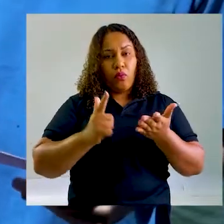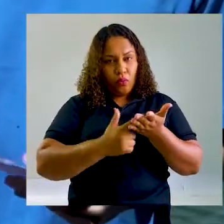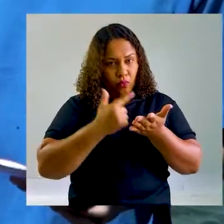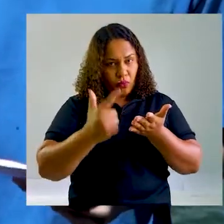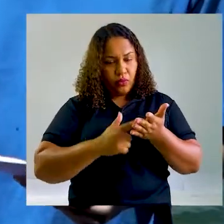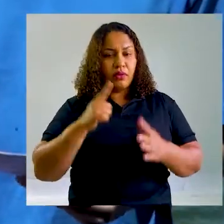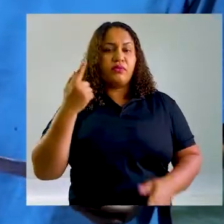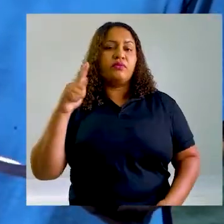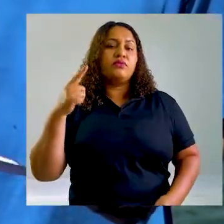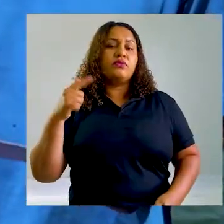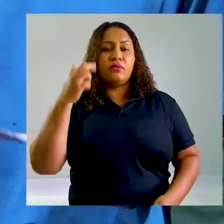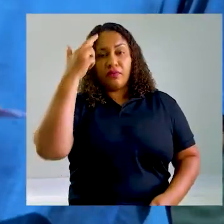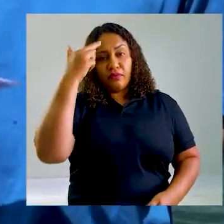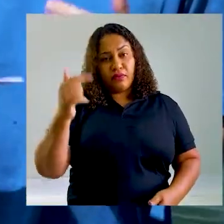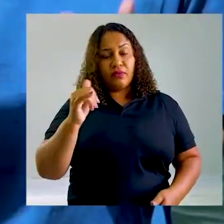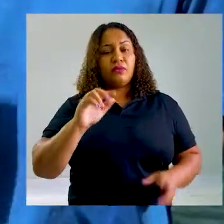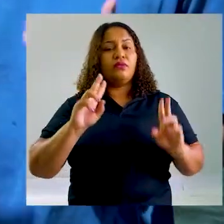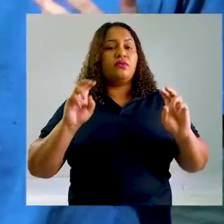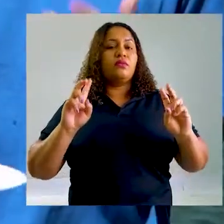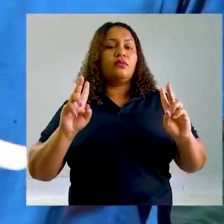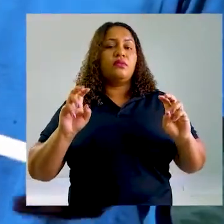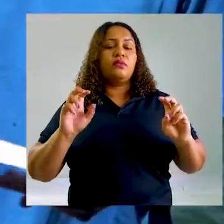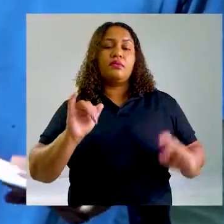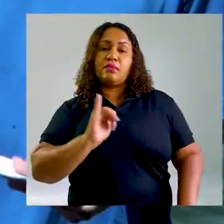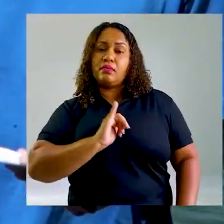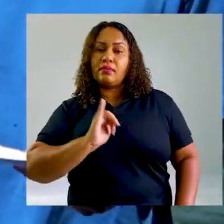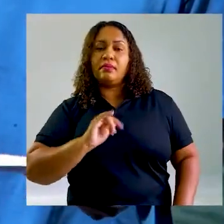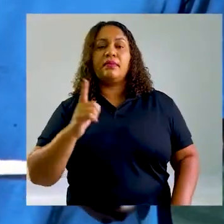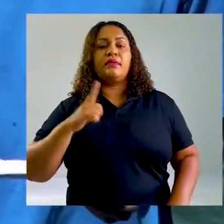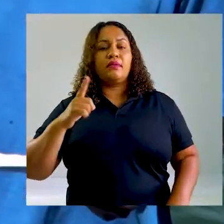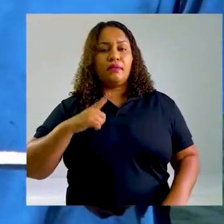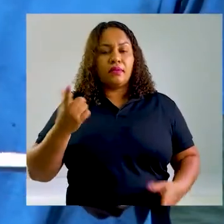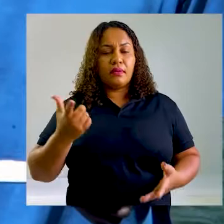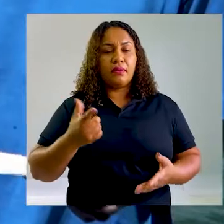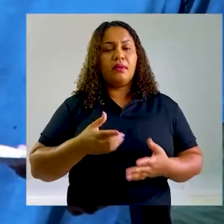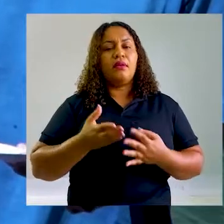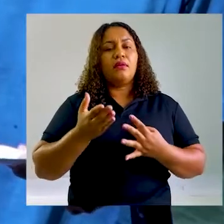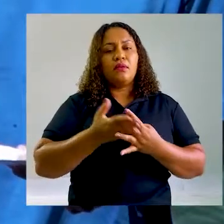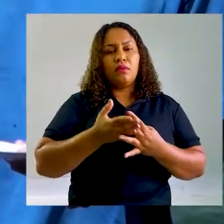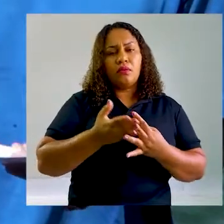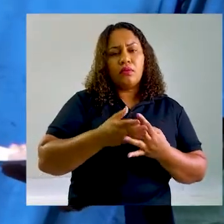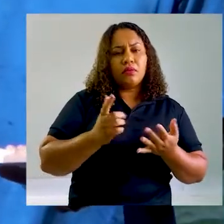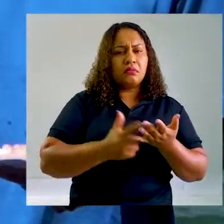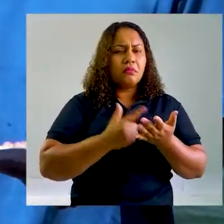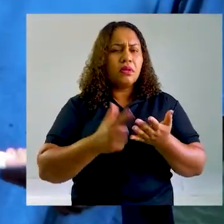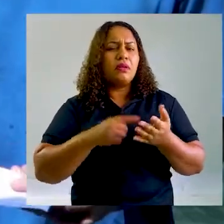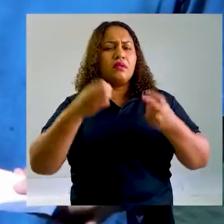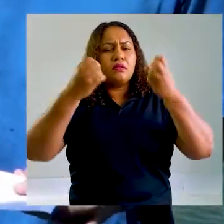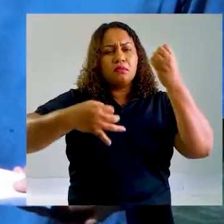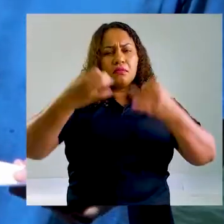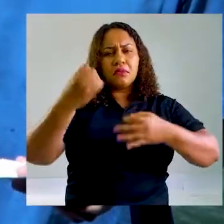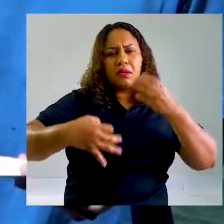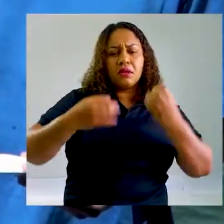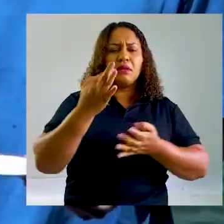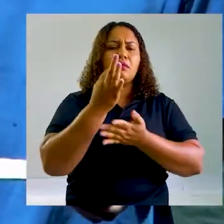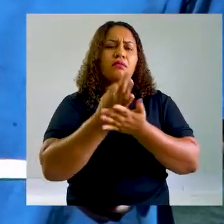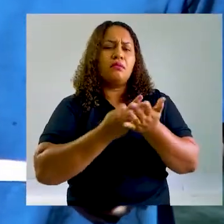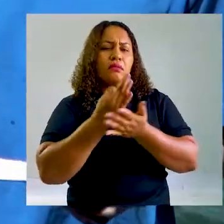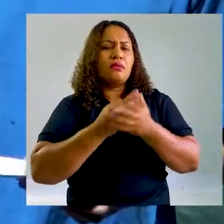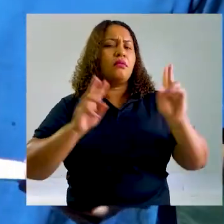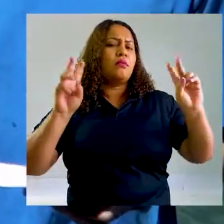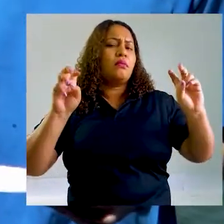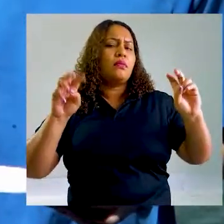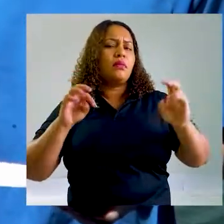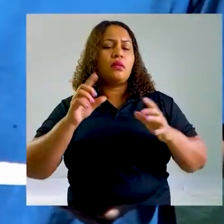Geografia de Imperatriz tem uma unidade que é totalmente voltada para essa questão, né, do espaço socioambiental, e existem vários textos sobre o